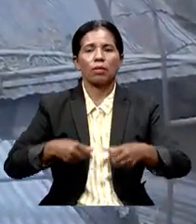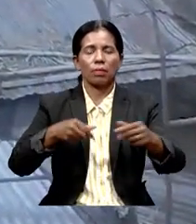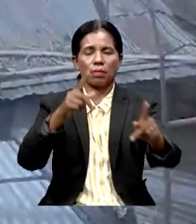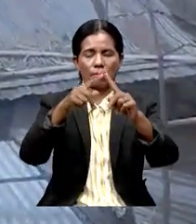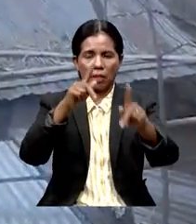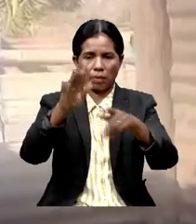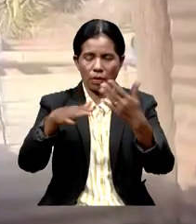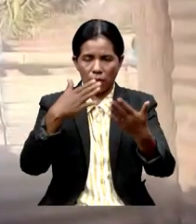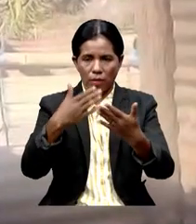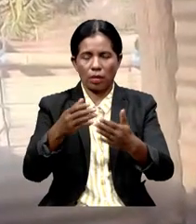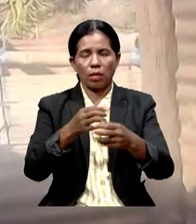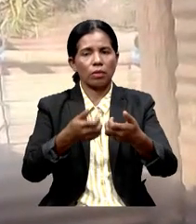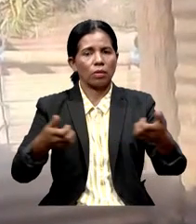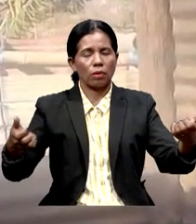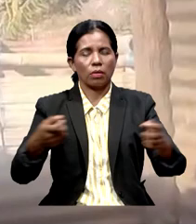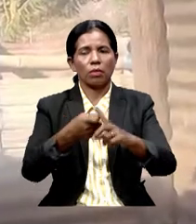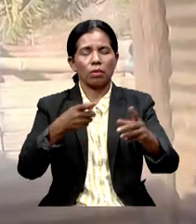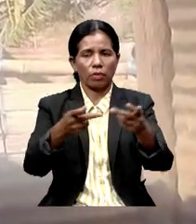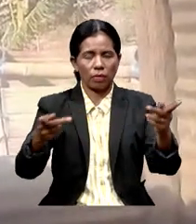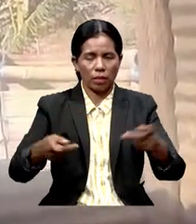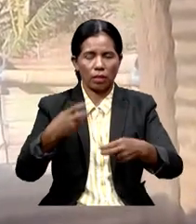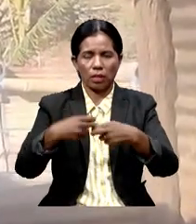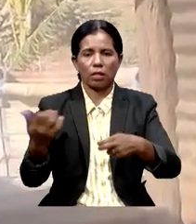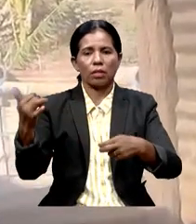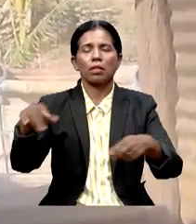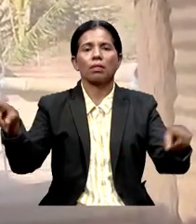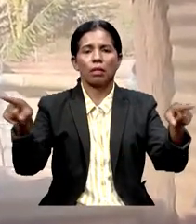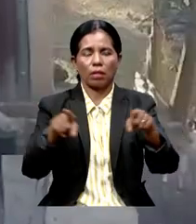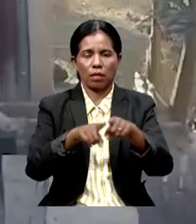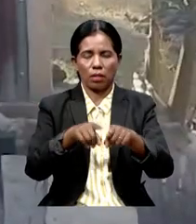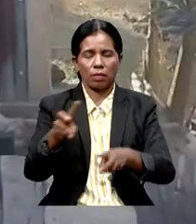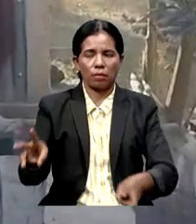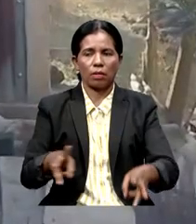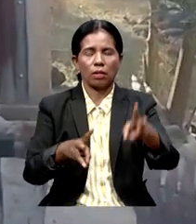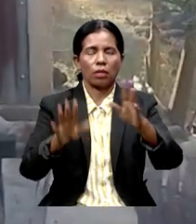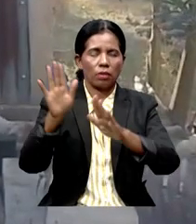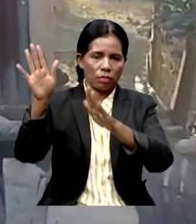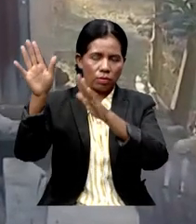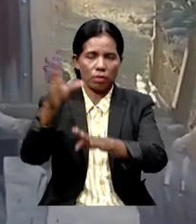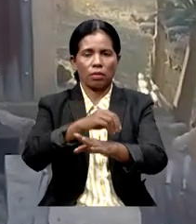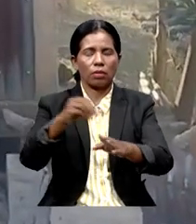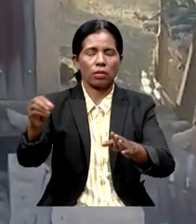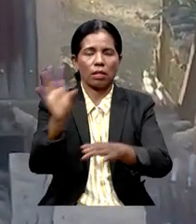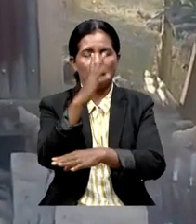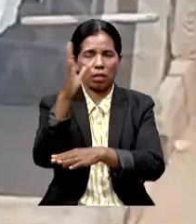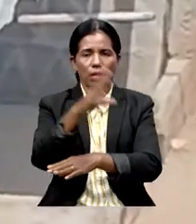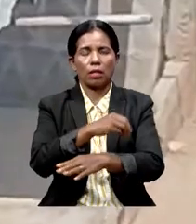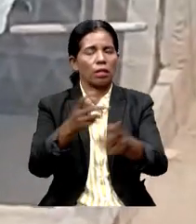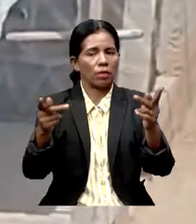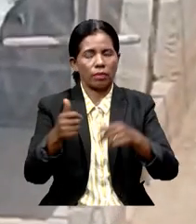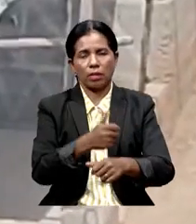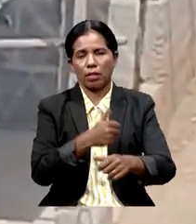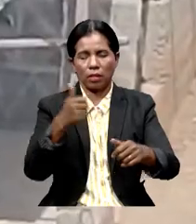comunidade sira, a tuhadokan husi fatin risco sira, makanesan, motaninin, foholon, aihun okos, no fatin sira